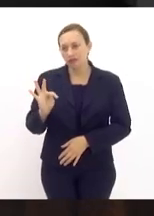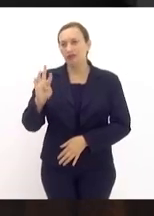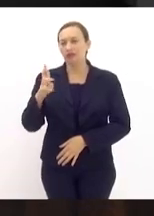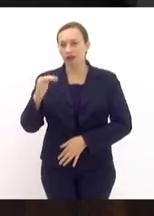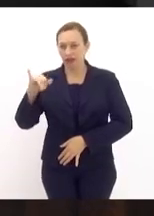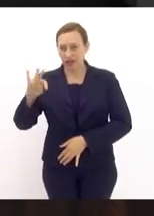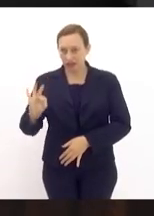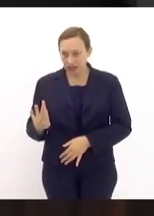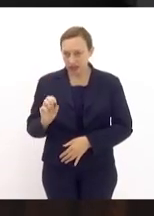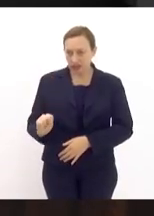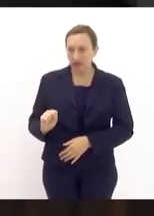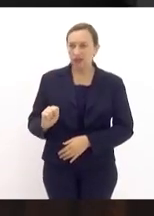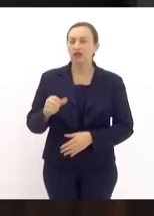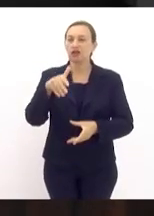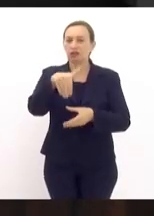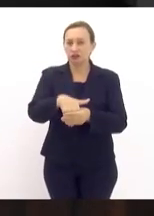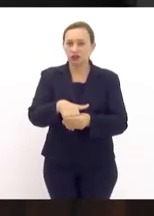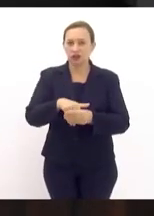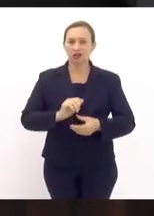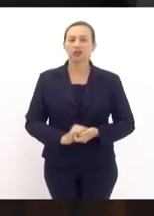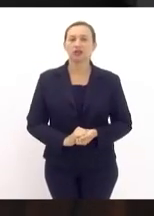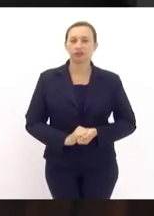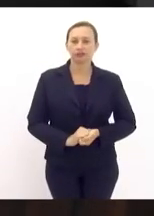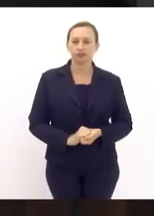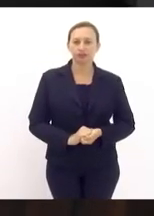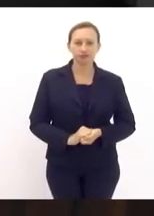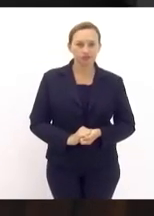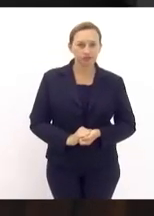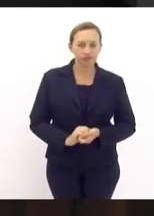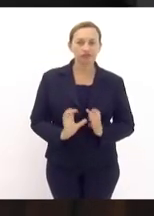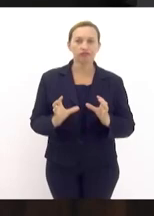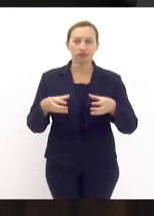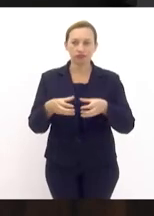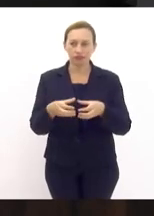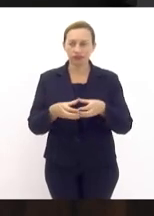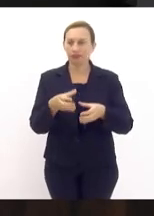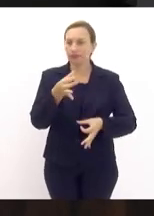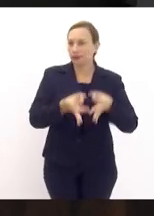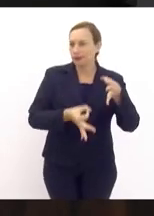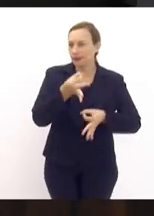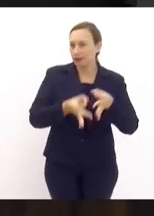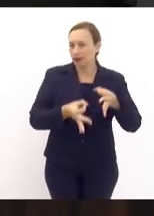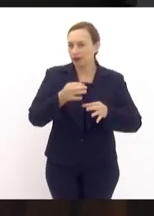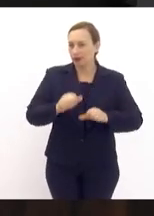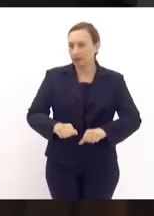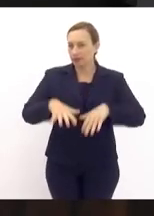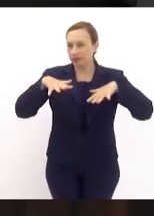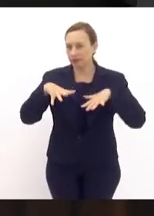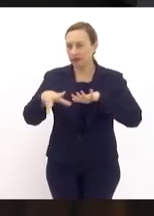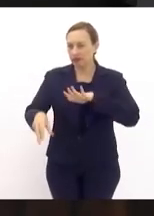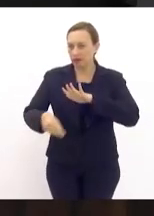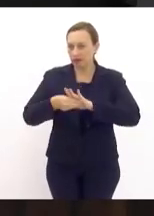Em votação, o parecer da Comissão de Justiça, a emenda de plenário.